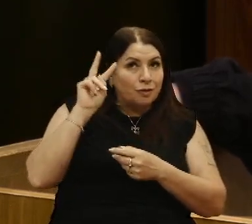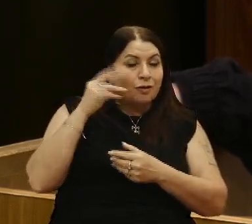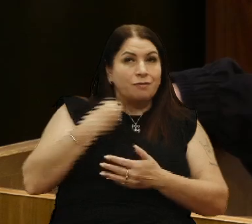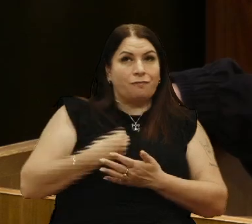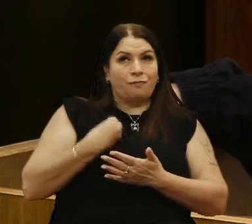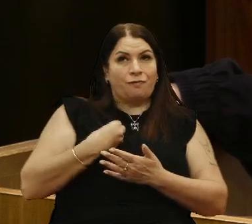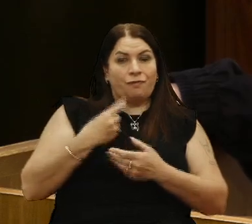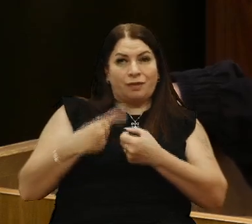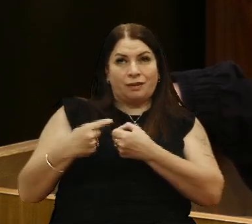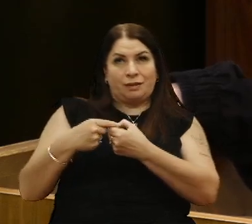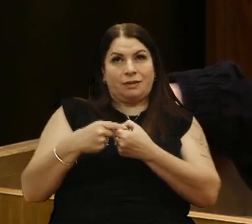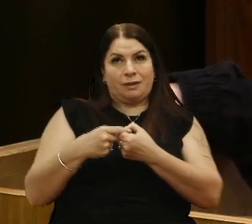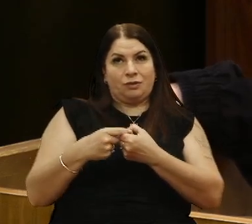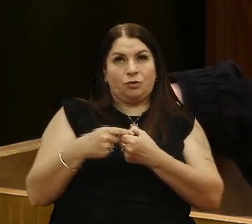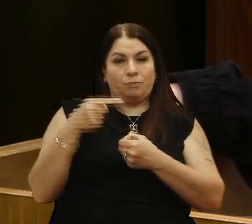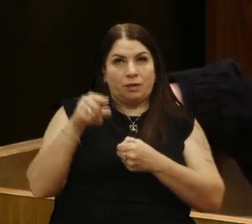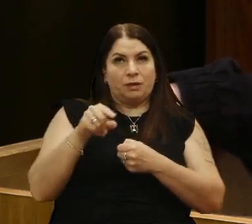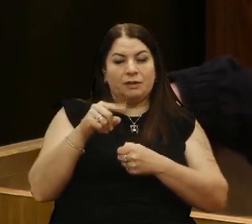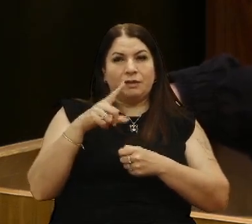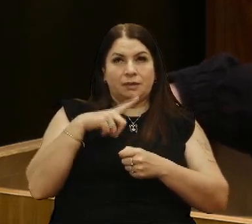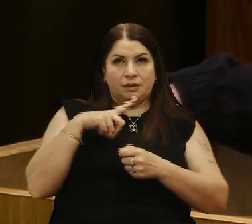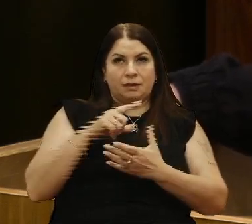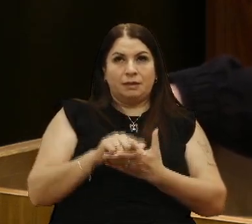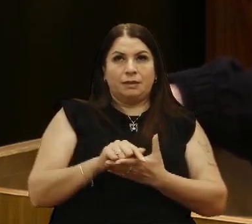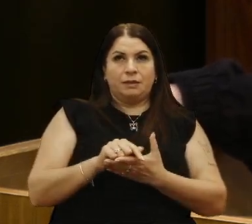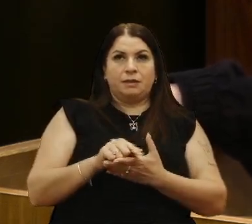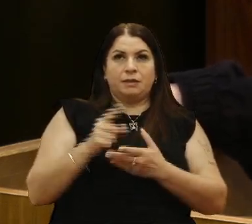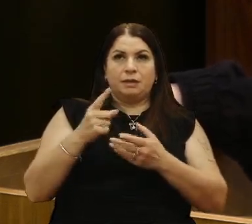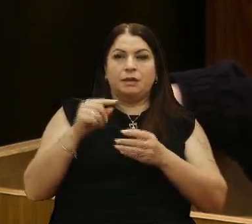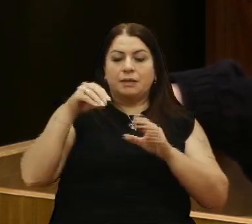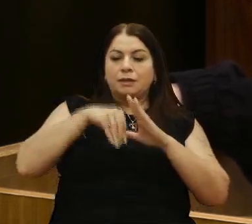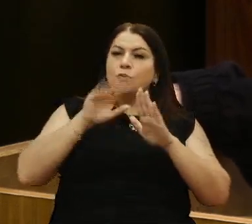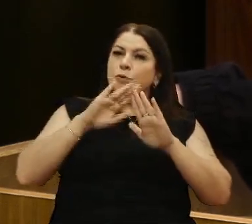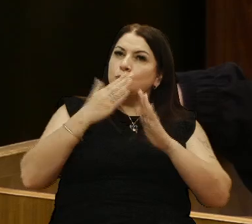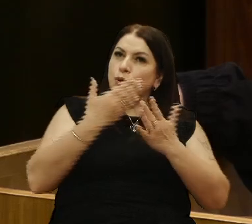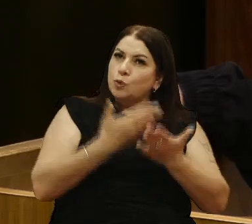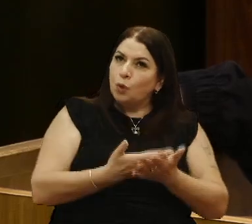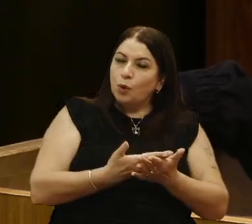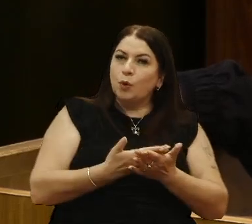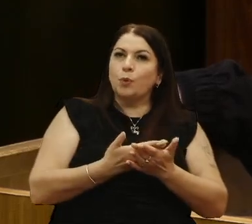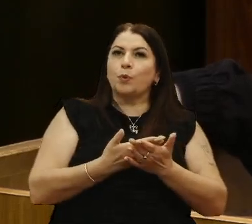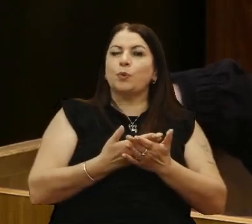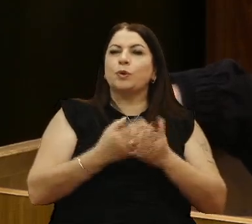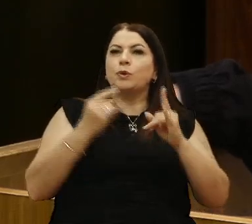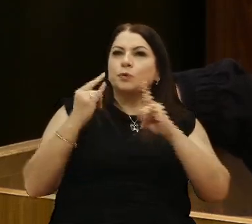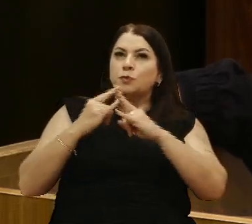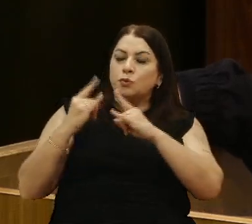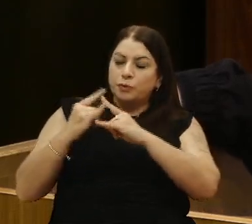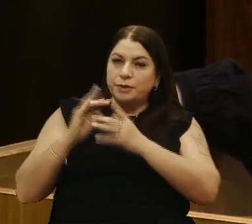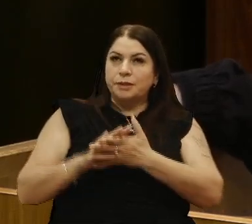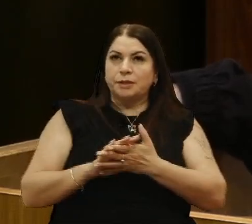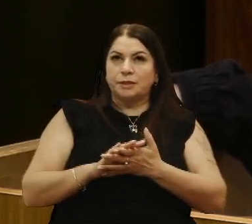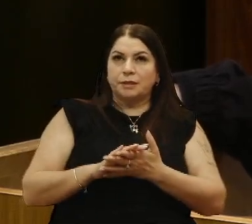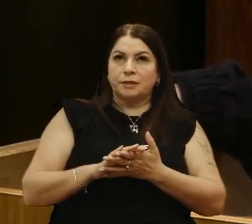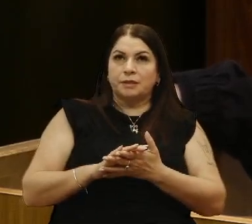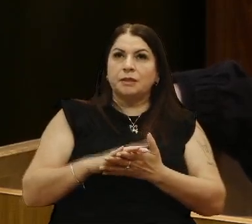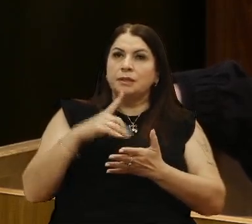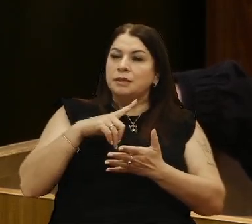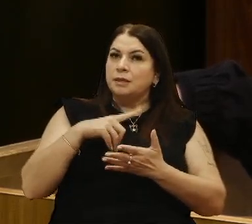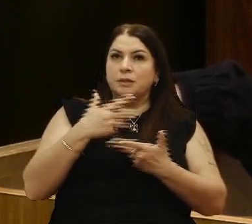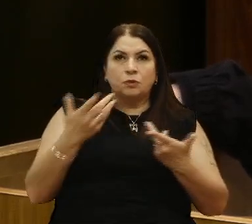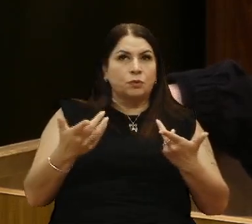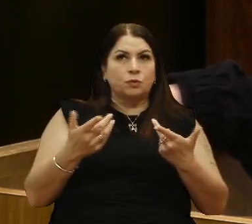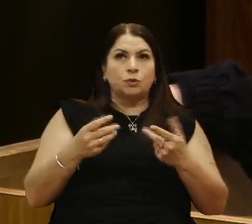viva da cidade, para que isso esteja nas nossas escolas, nas nossas instituições, esteja nos